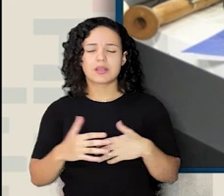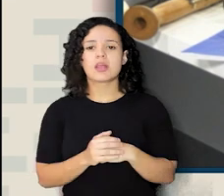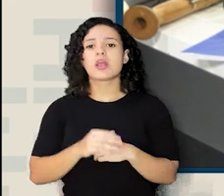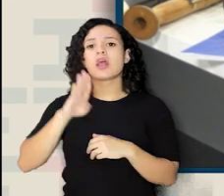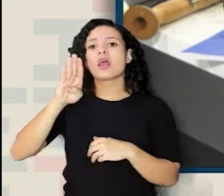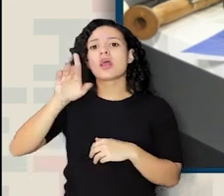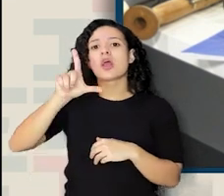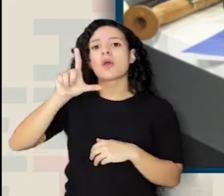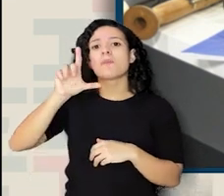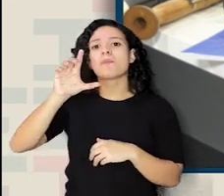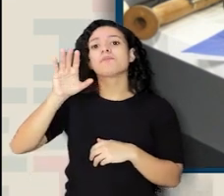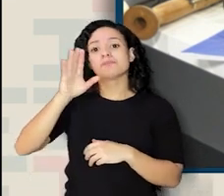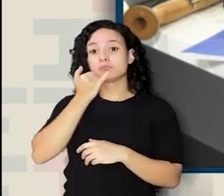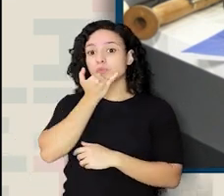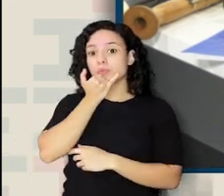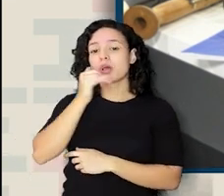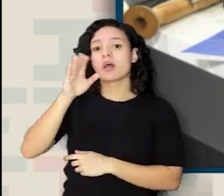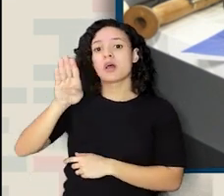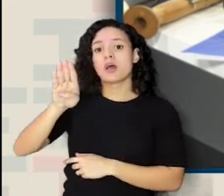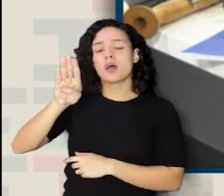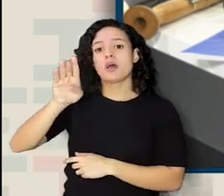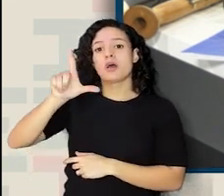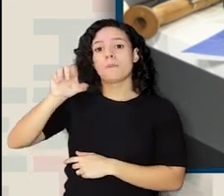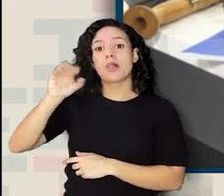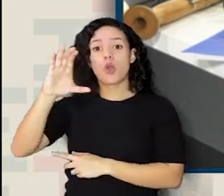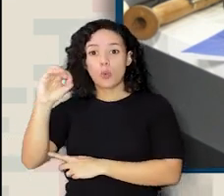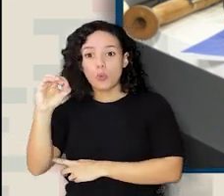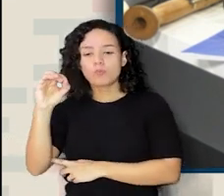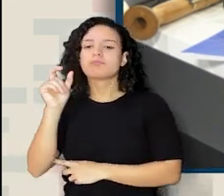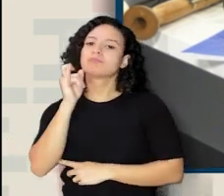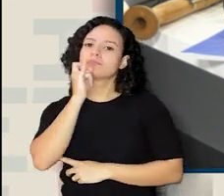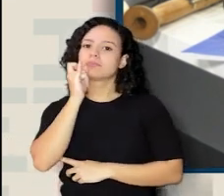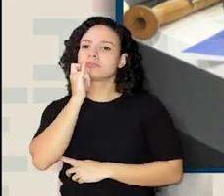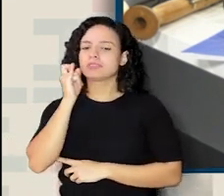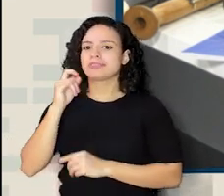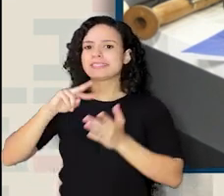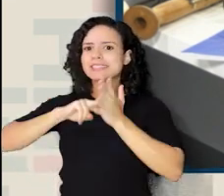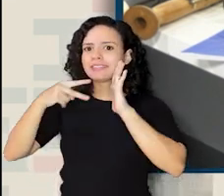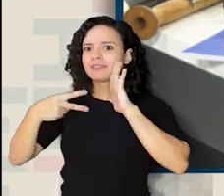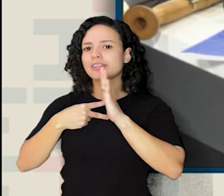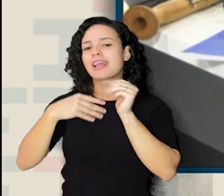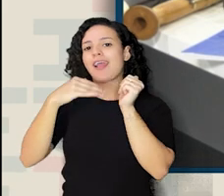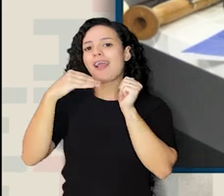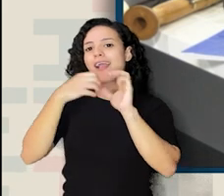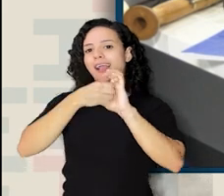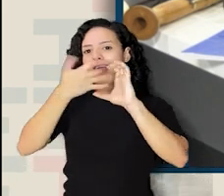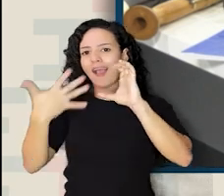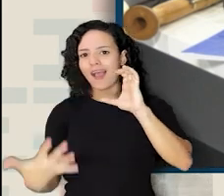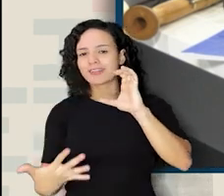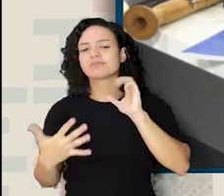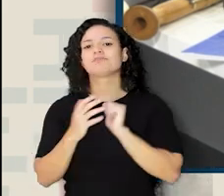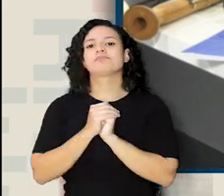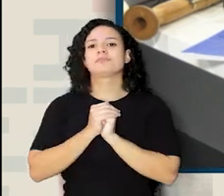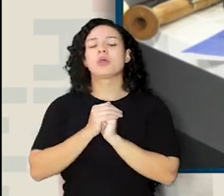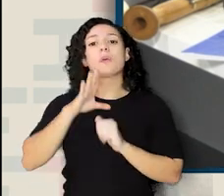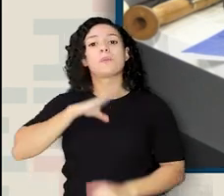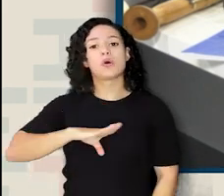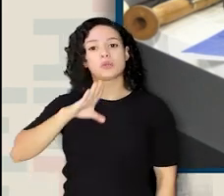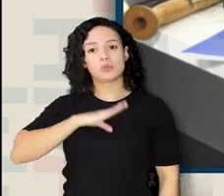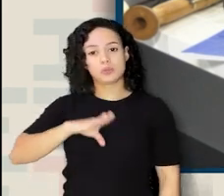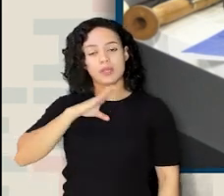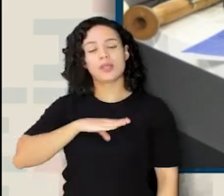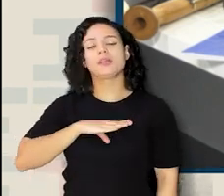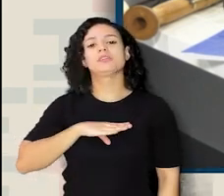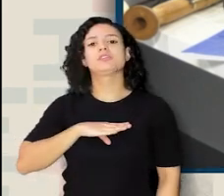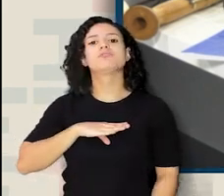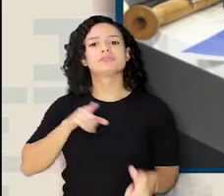próximo módulo. Mas o bloco, que é, digamos, o grande segredo da flauta, né? Essa característica que a flauta tem, desse